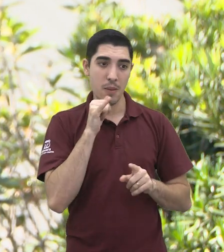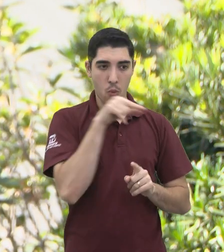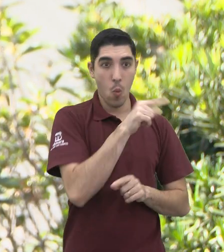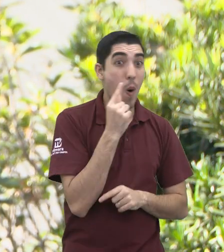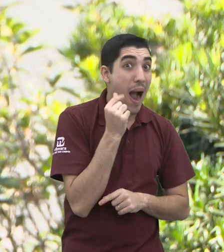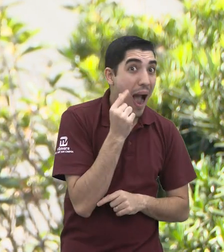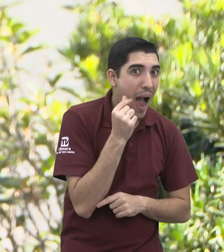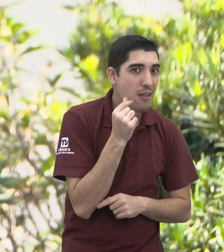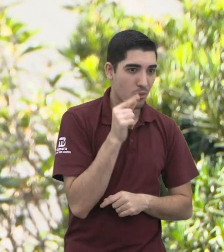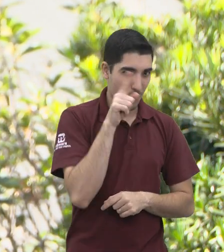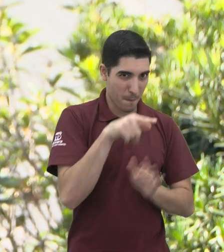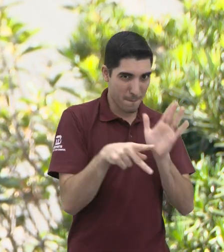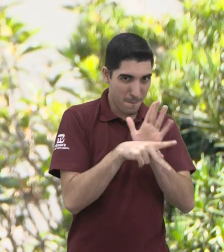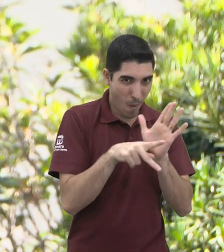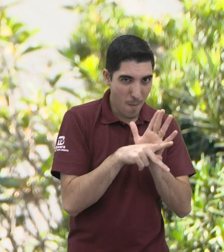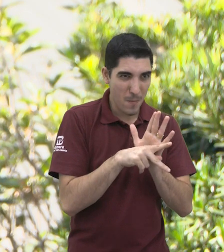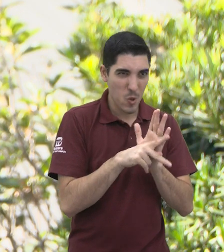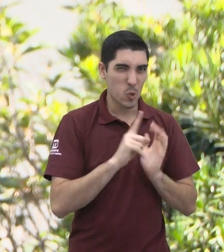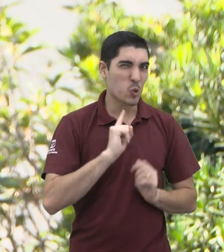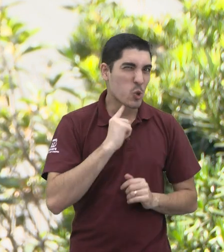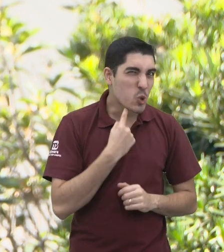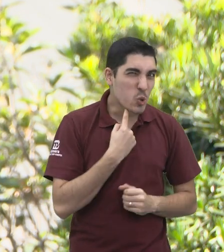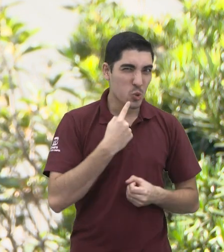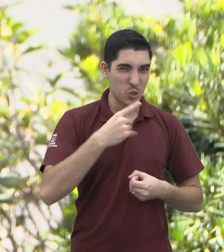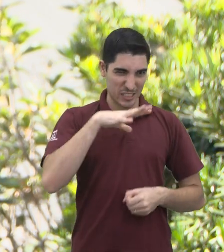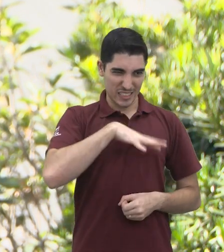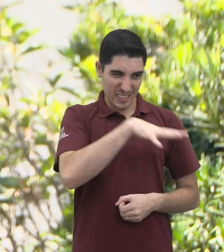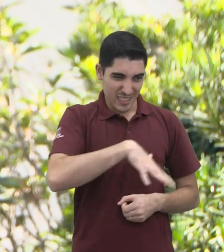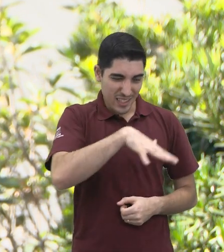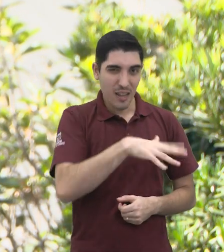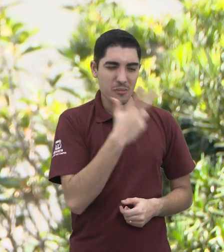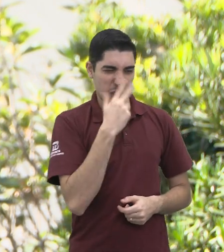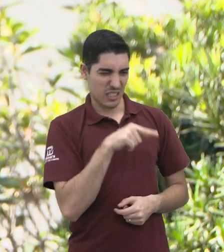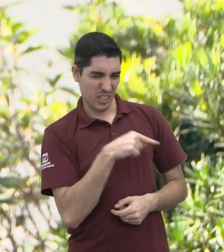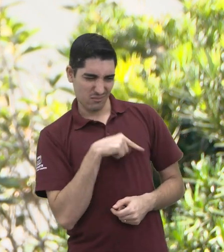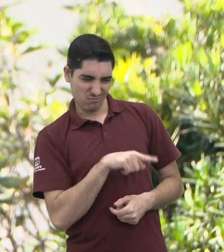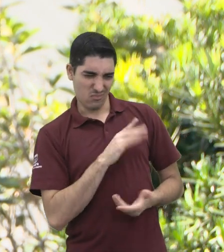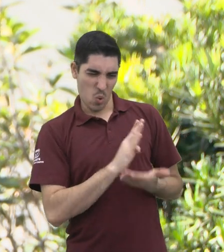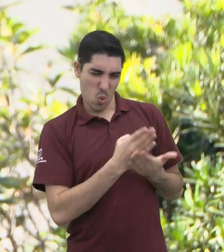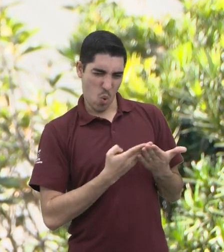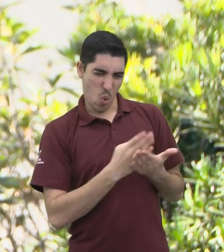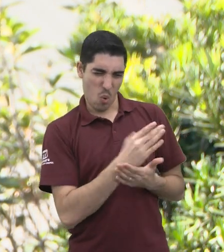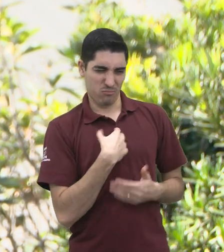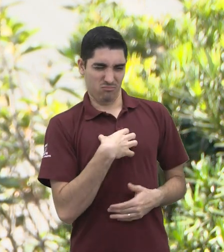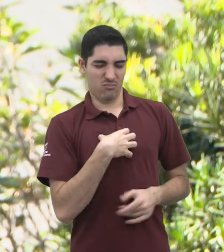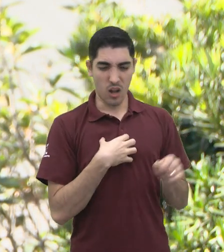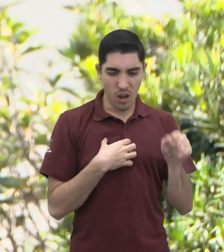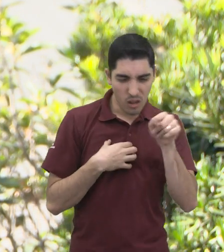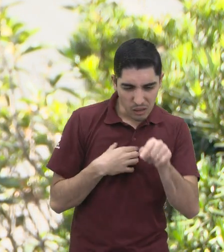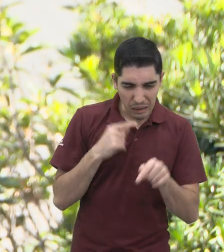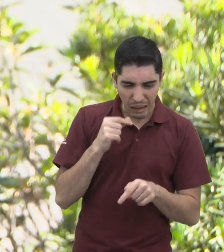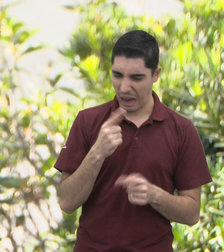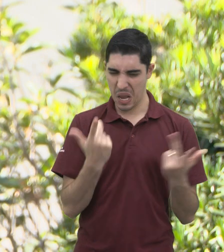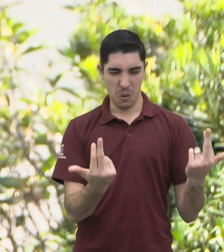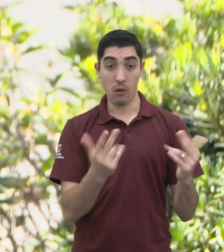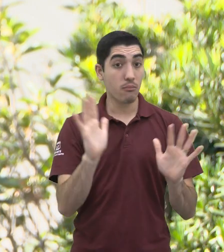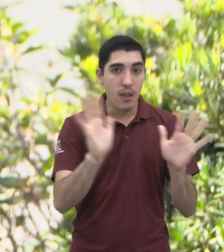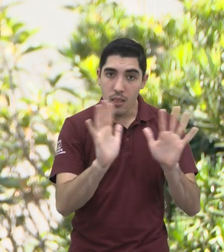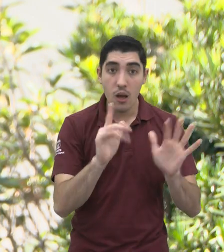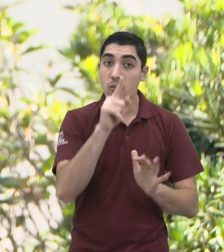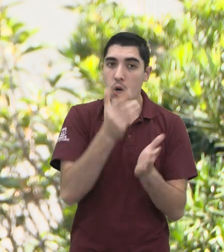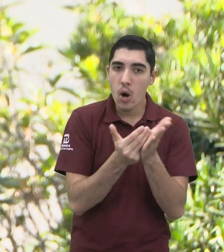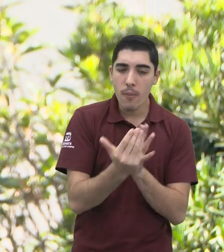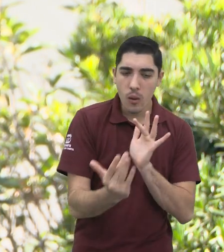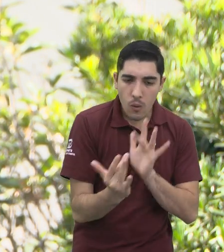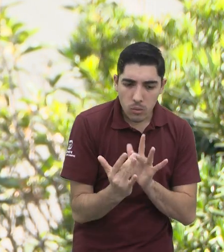pragas urbanas, eles trazem algum incômodo pra gente. Mas eu acho que é uma questão de um senso comum mesmo. A partir do momento que você conhece um bichinho desse, você tem um